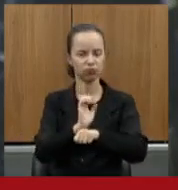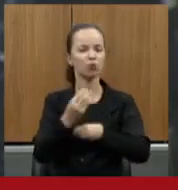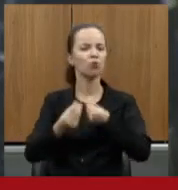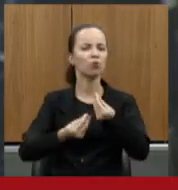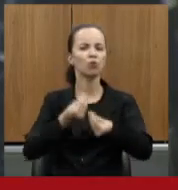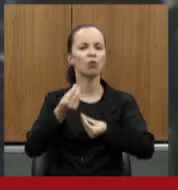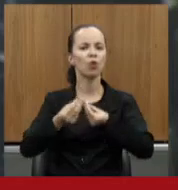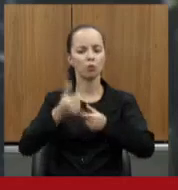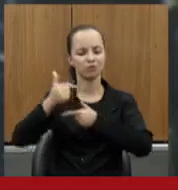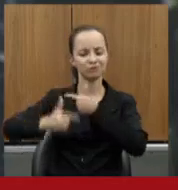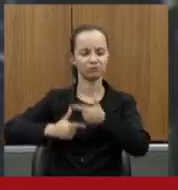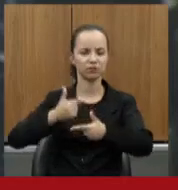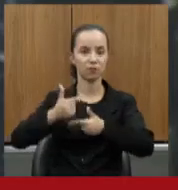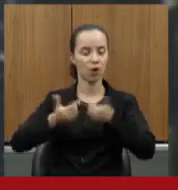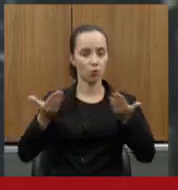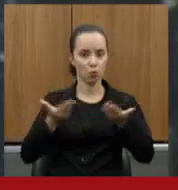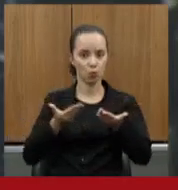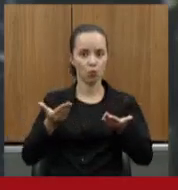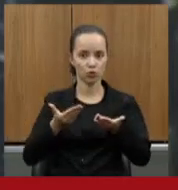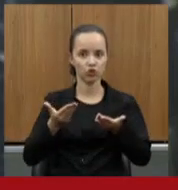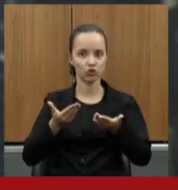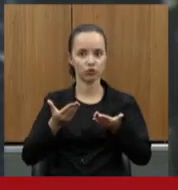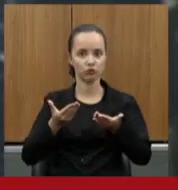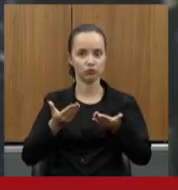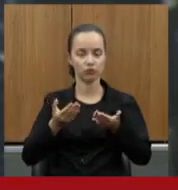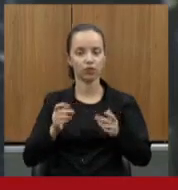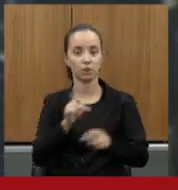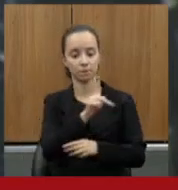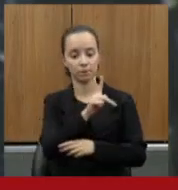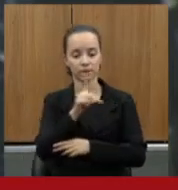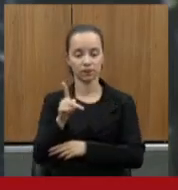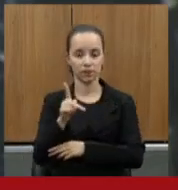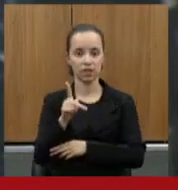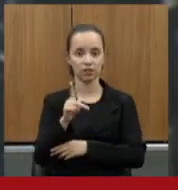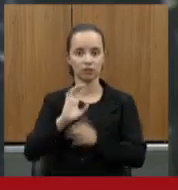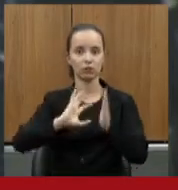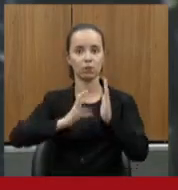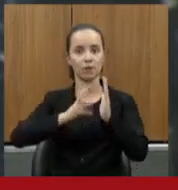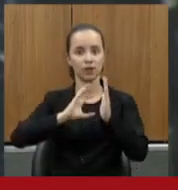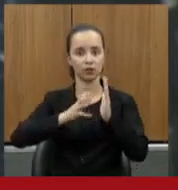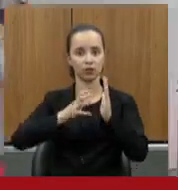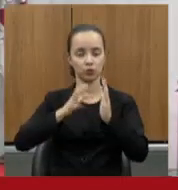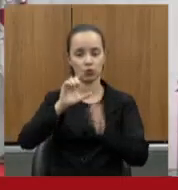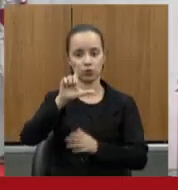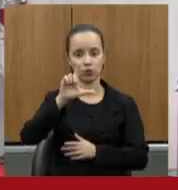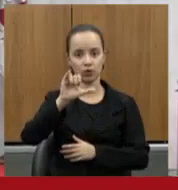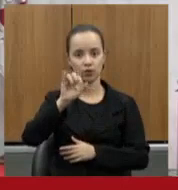nosso trabalho hoje na presidência do Partido Liberal de Minas.